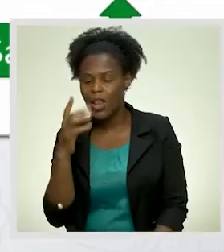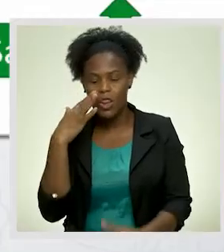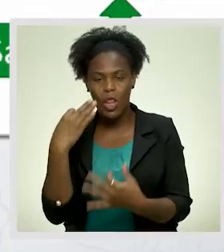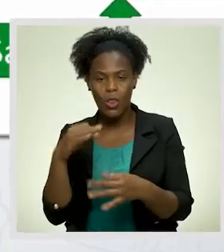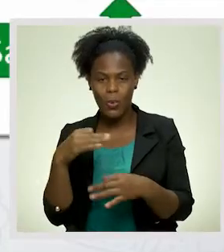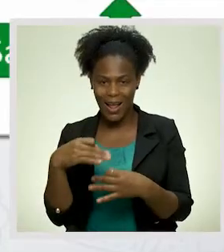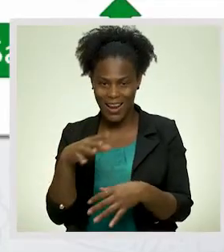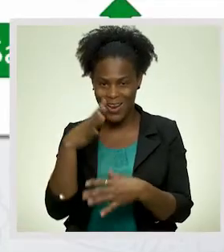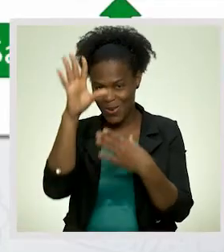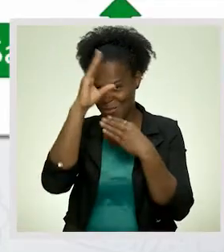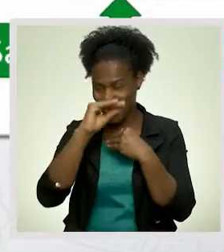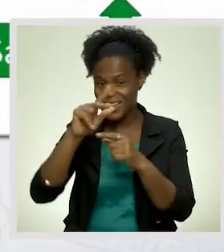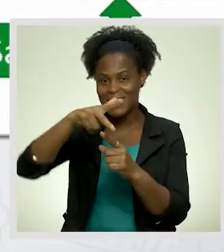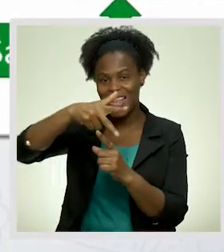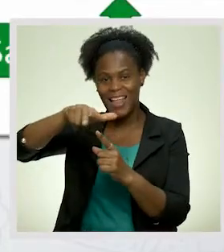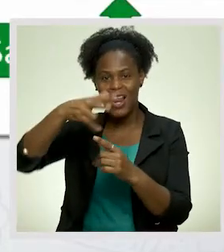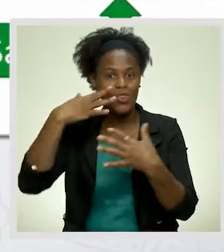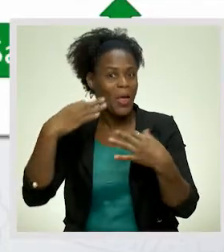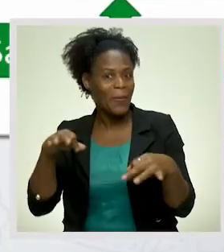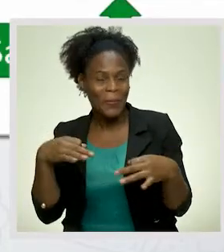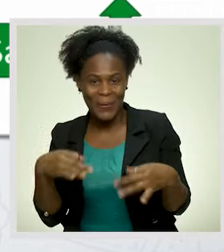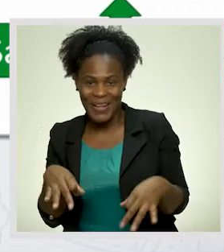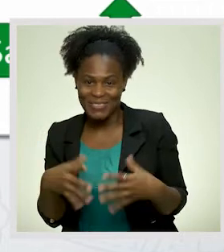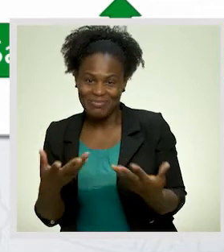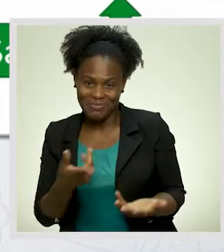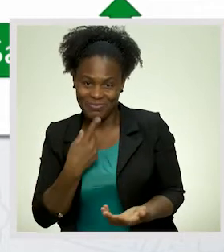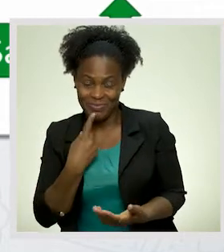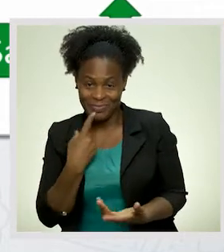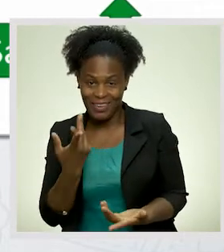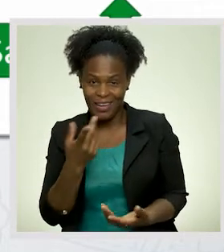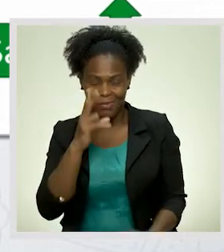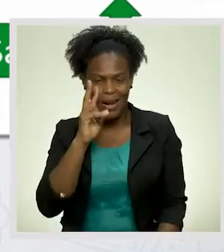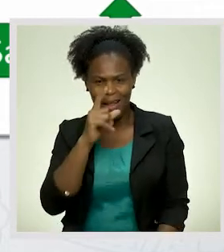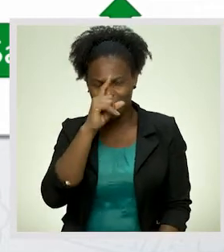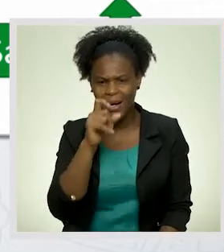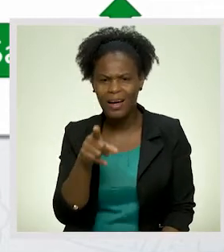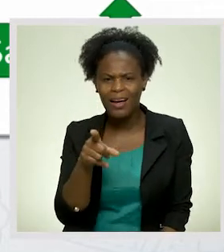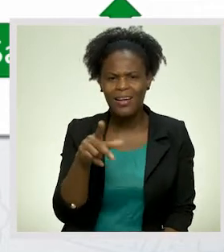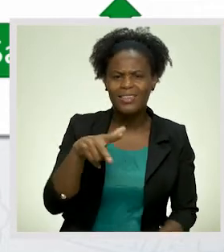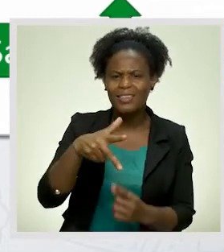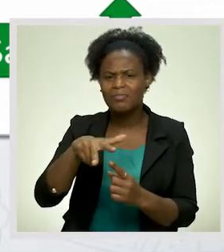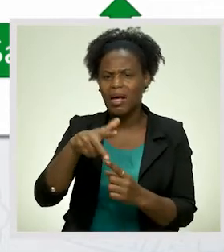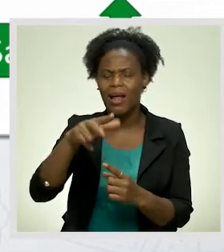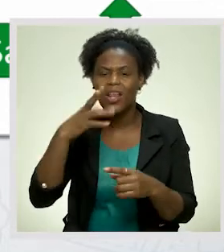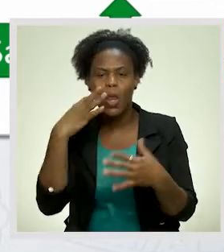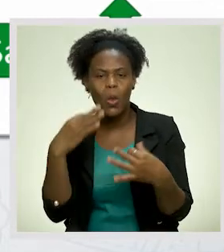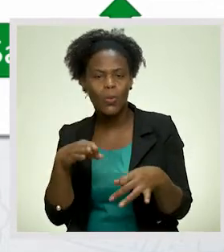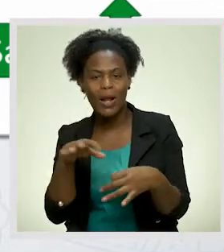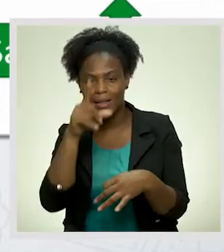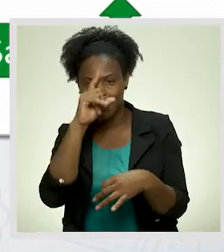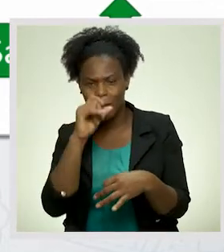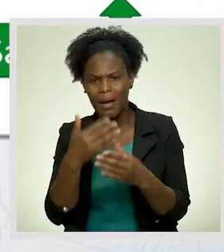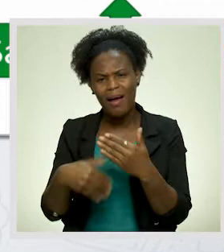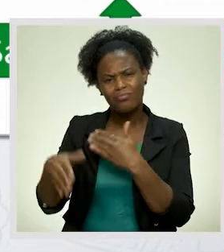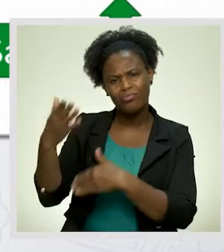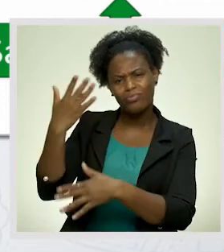Terra, é o nosso satélite. Agora, relativamente aos satélites naturais, minha gente, é só para dizer que, nas classificações mais